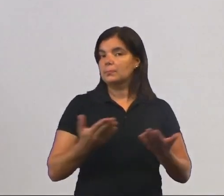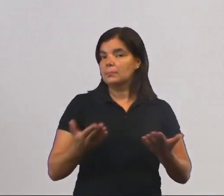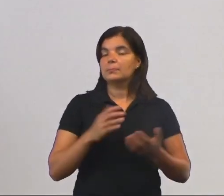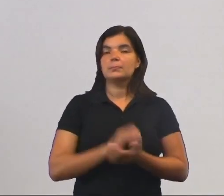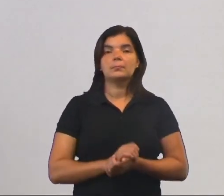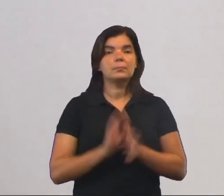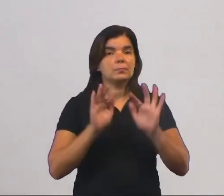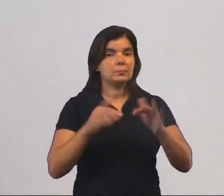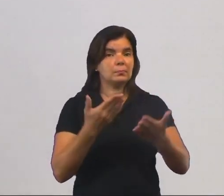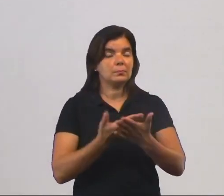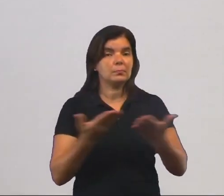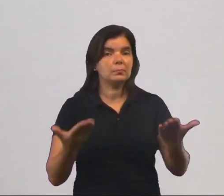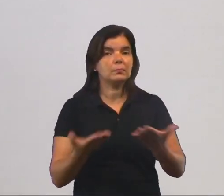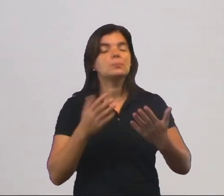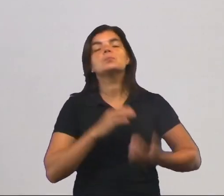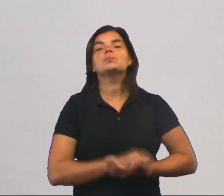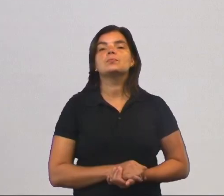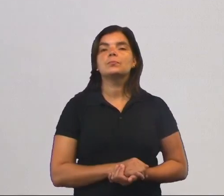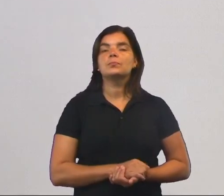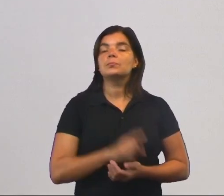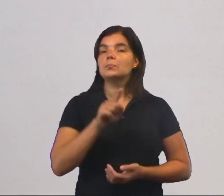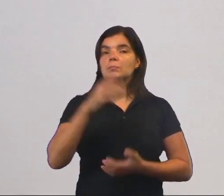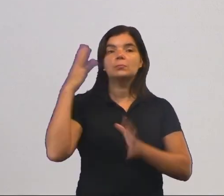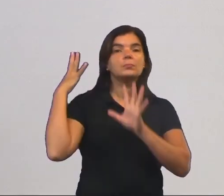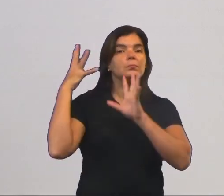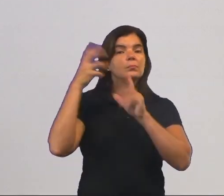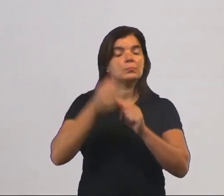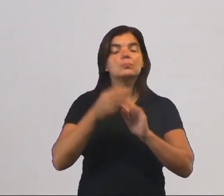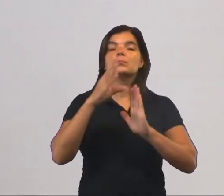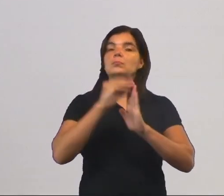Então, pessoal, por hoje é só. Né? Quiser